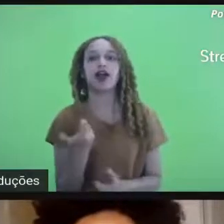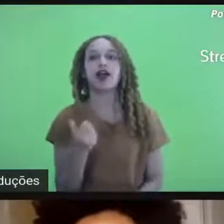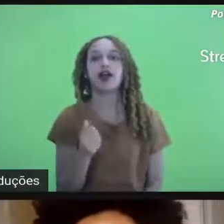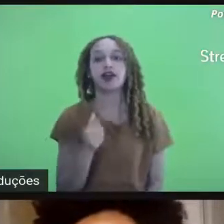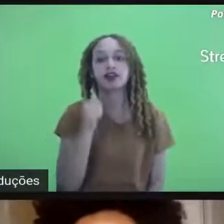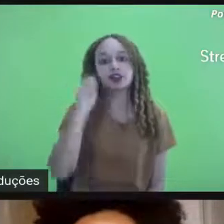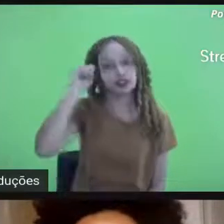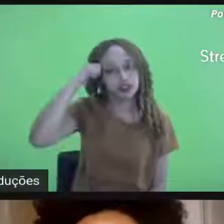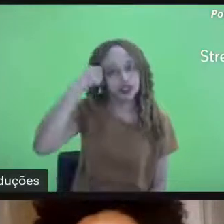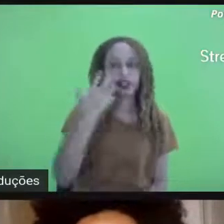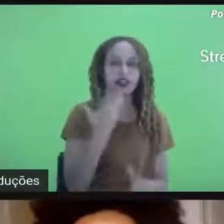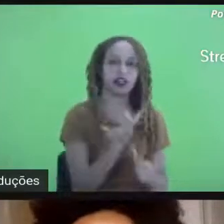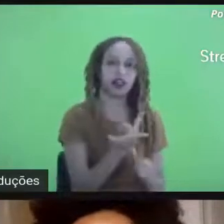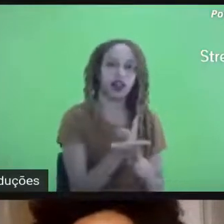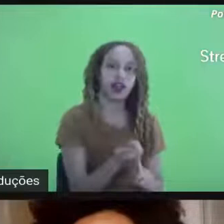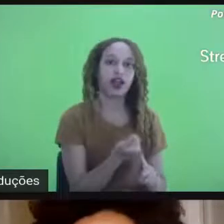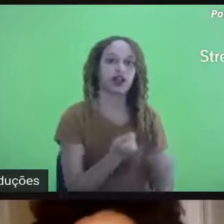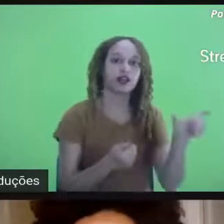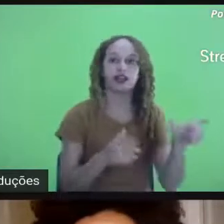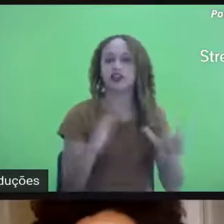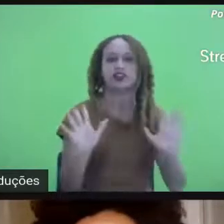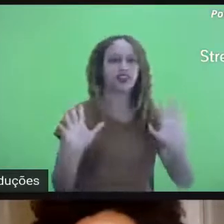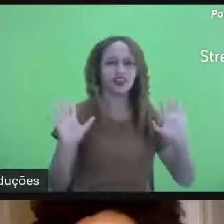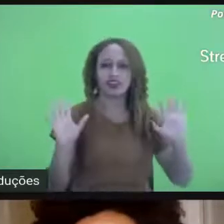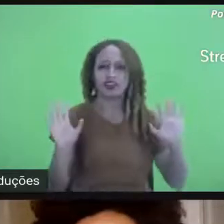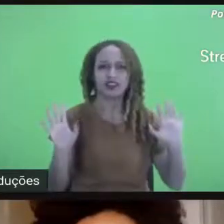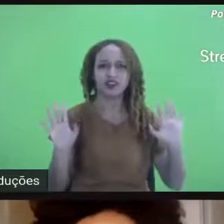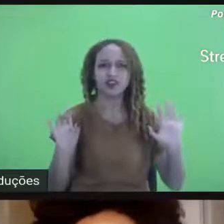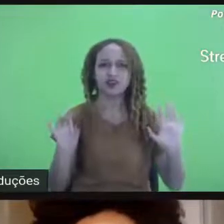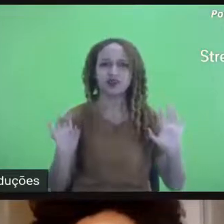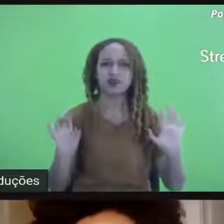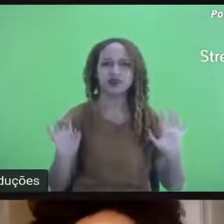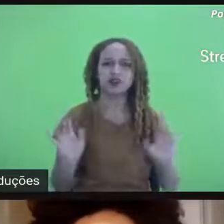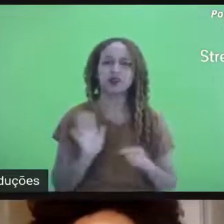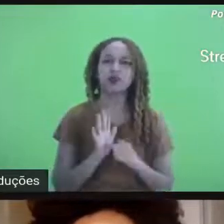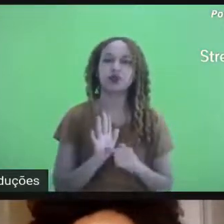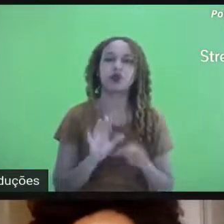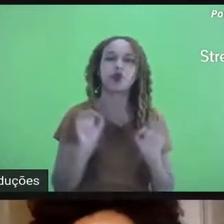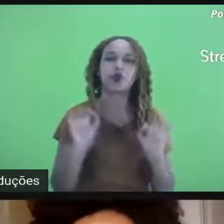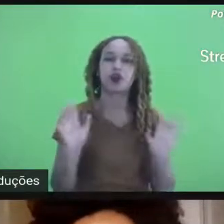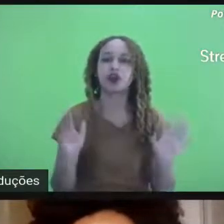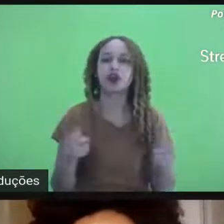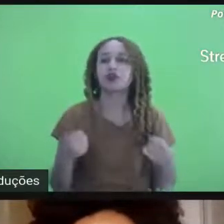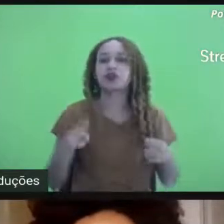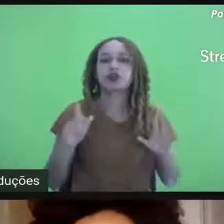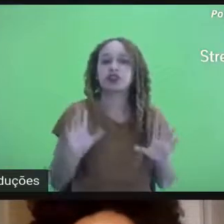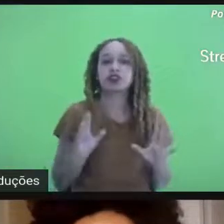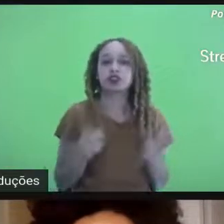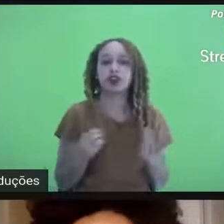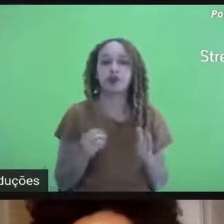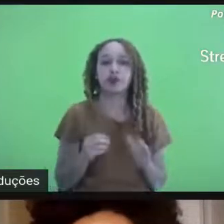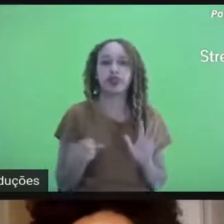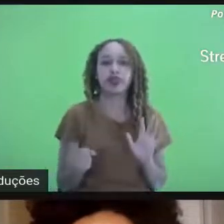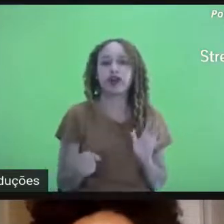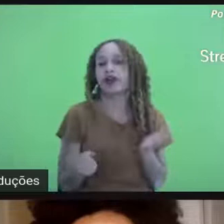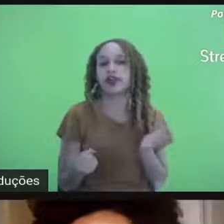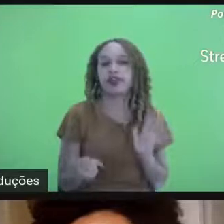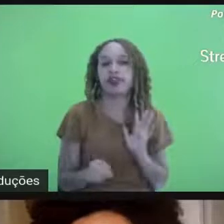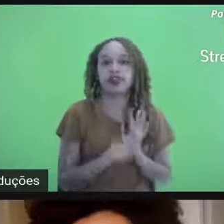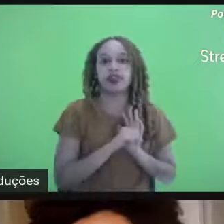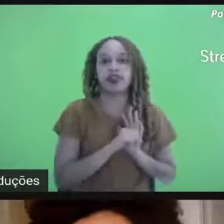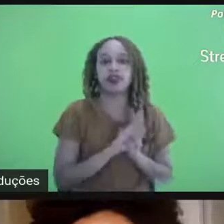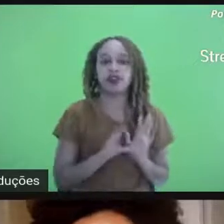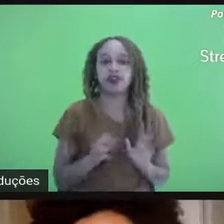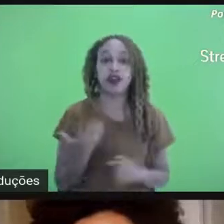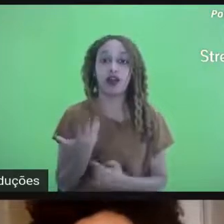tem isso. A quebra da hegemonia também se dá pela dispensa da categorização. É arte e ponto. Não